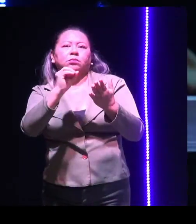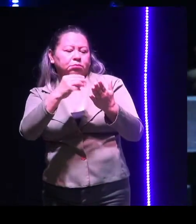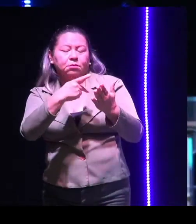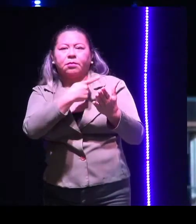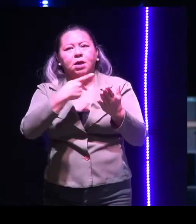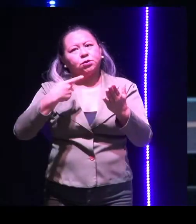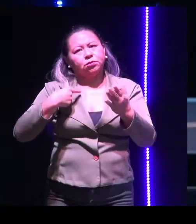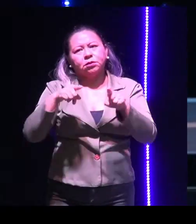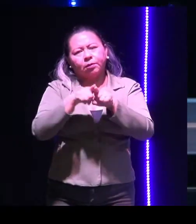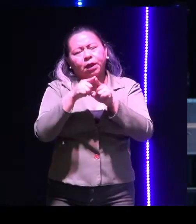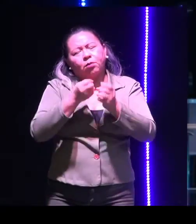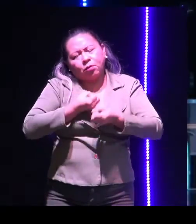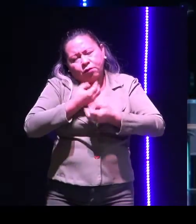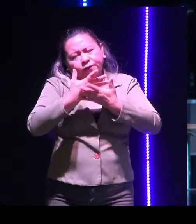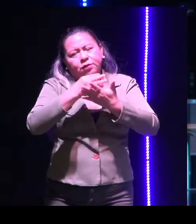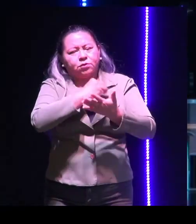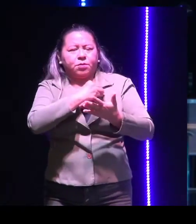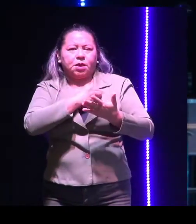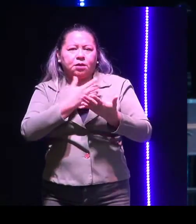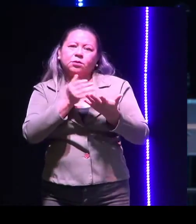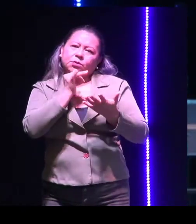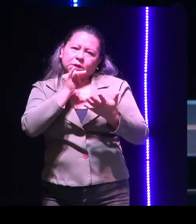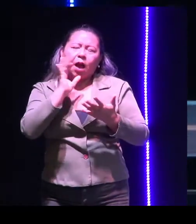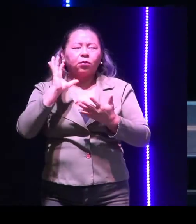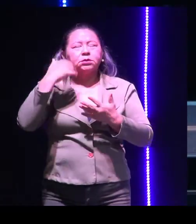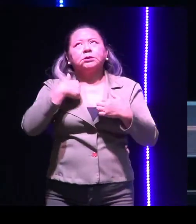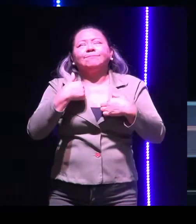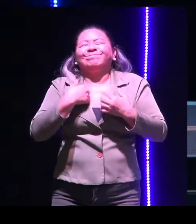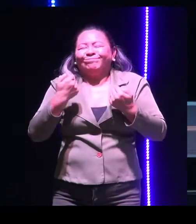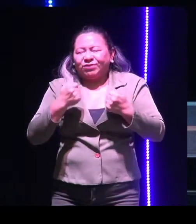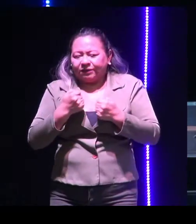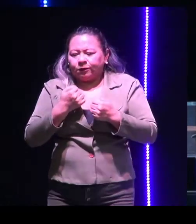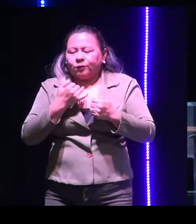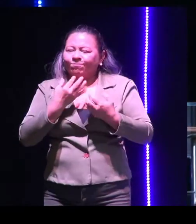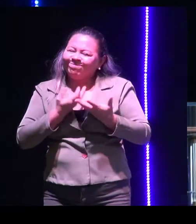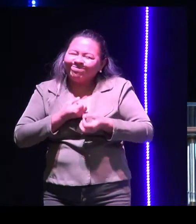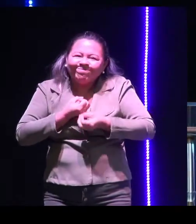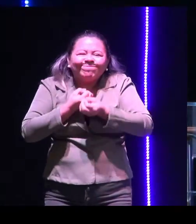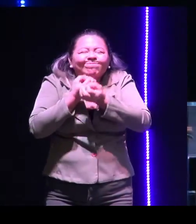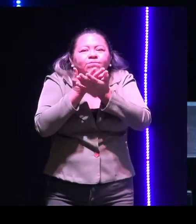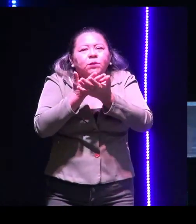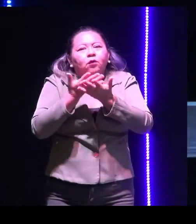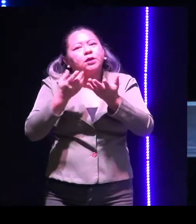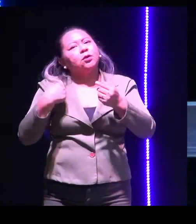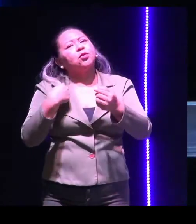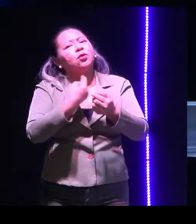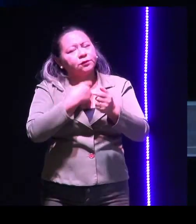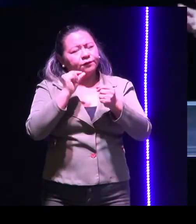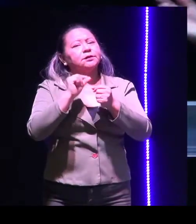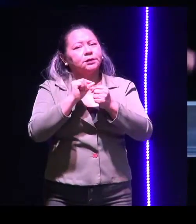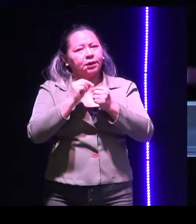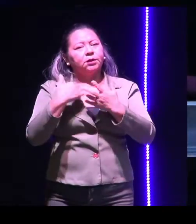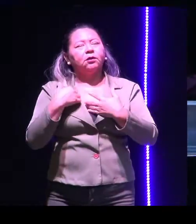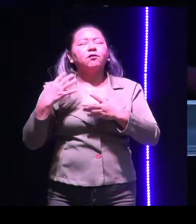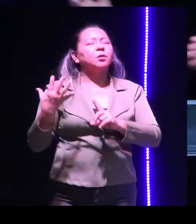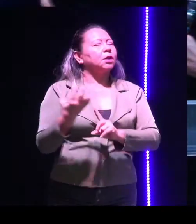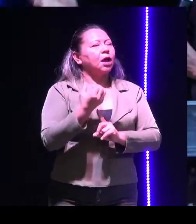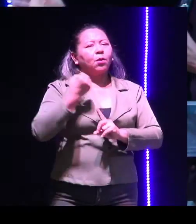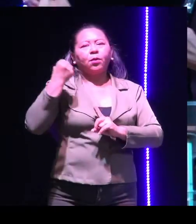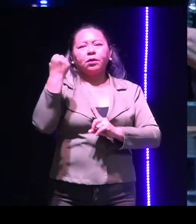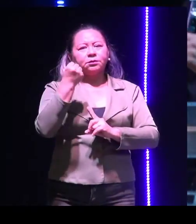pecado. Cara, está acontecendo isso comigo. Preciso confessar esse pecado aqui para você. Então, se nós fizermos isso, nós vamos